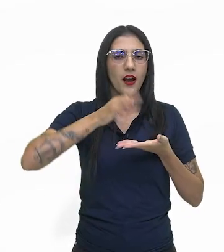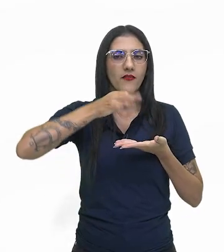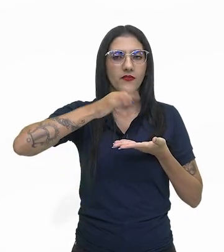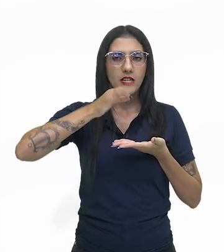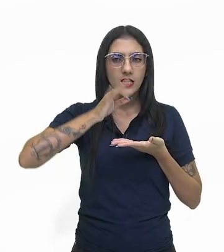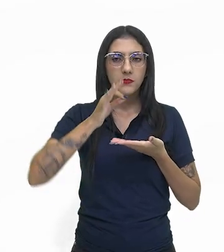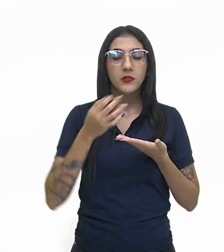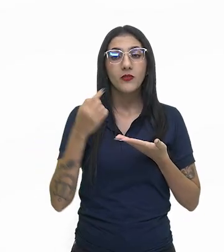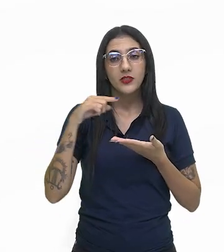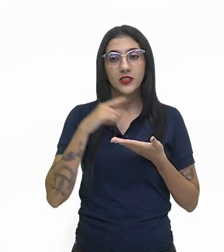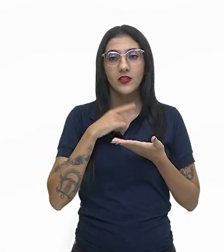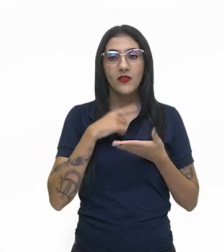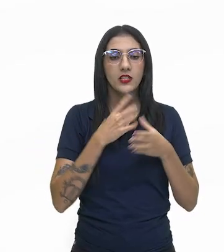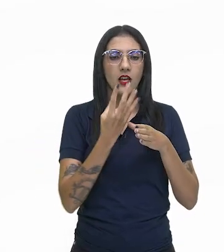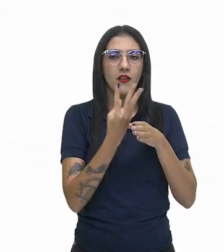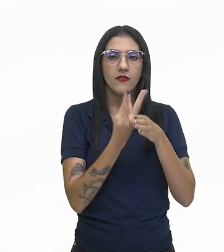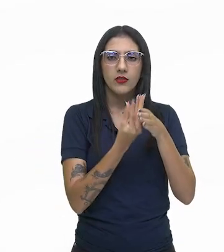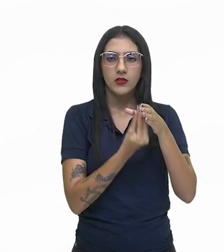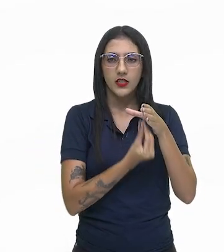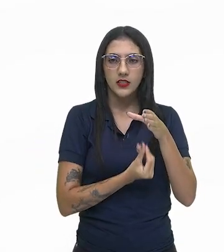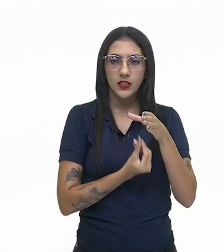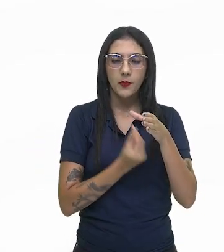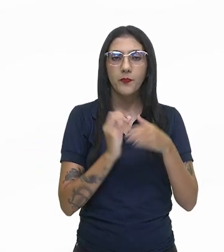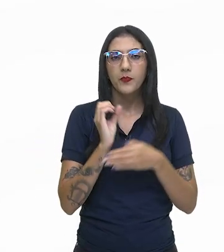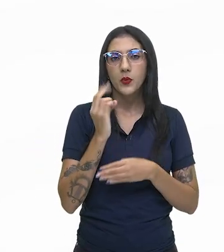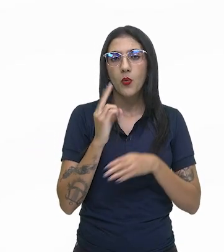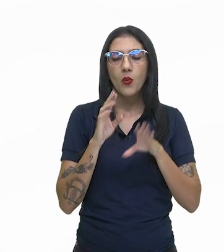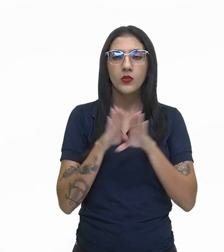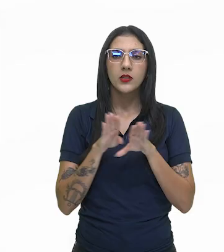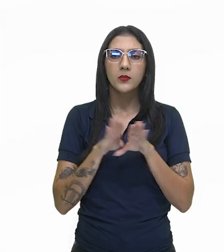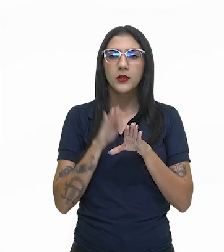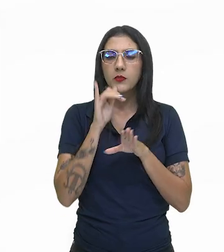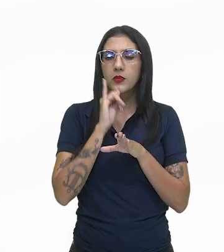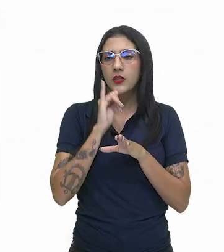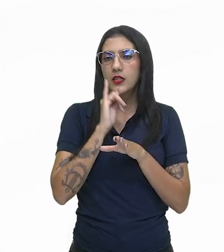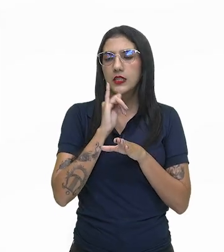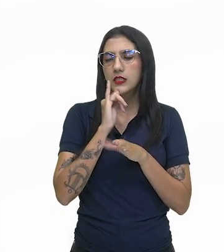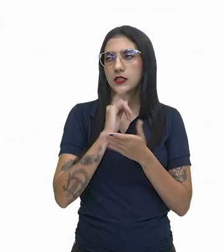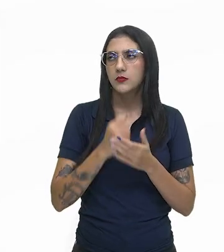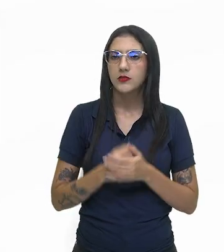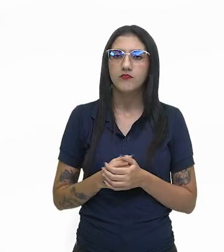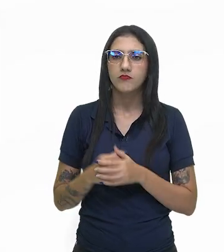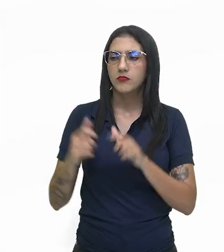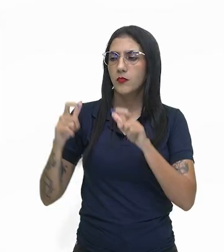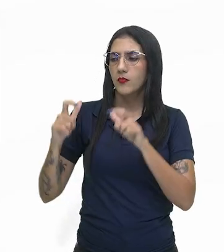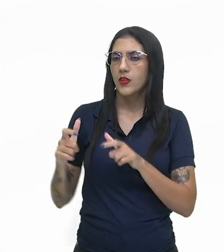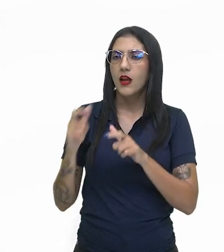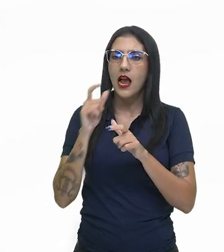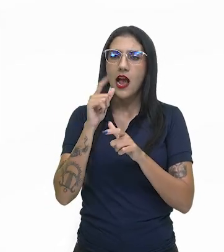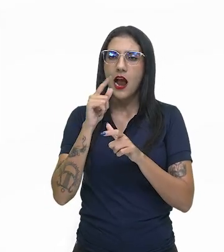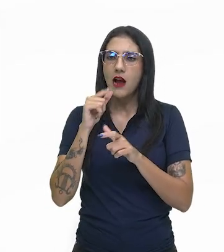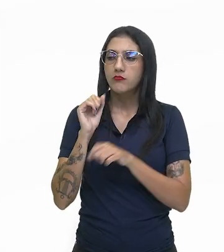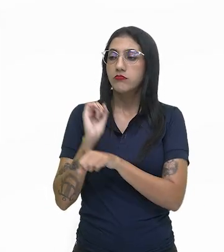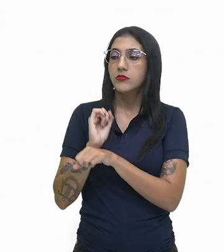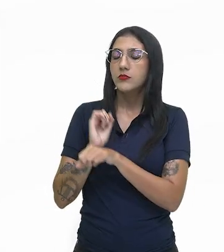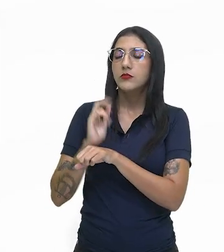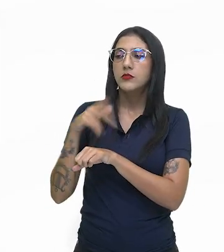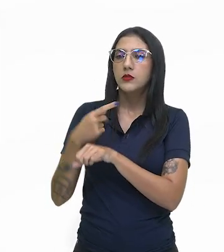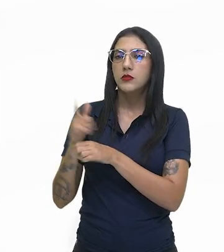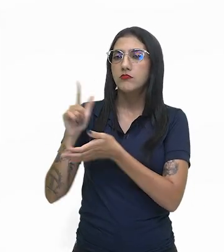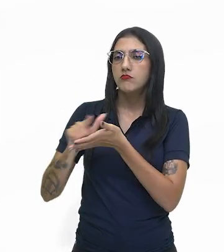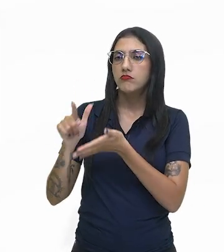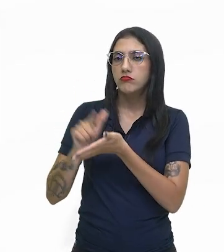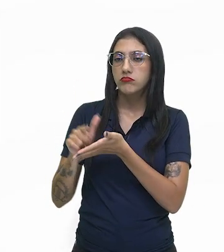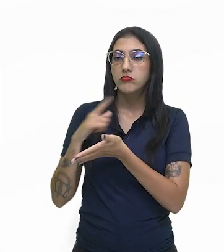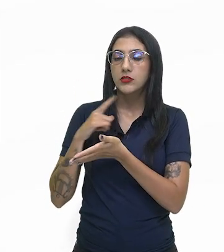filtração. Quando você, né, quer deixar em repouso a água do tanque para fazer a limpeza, você está